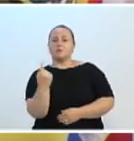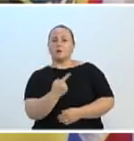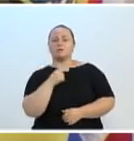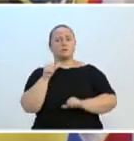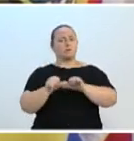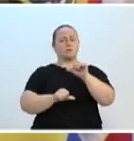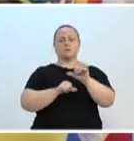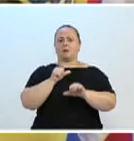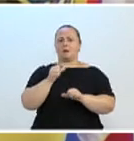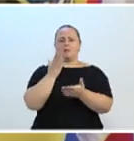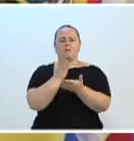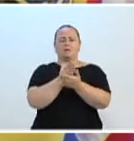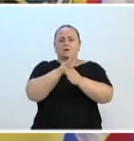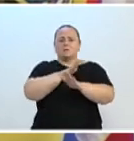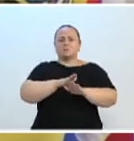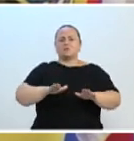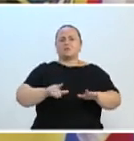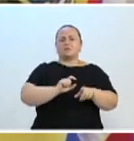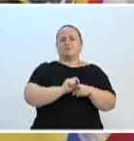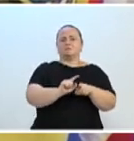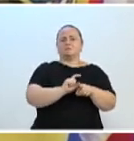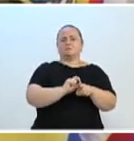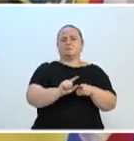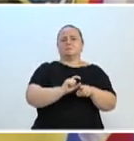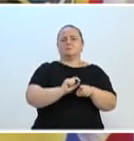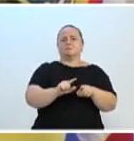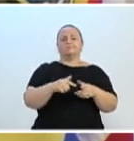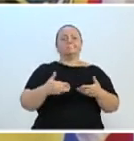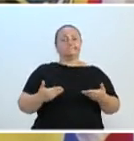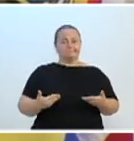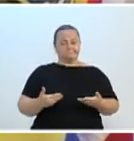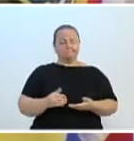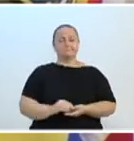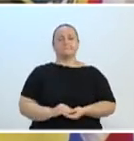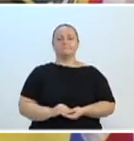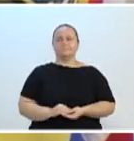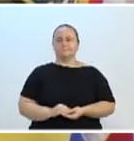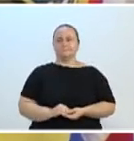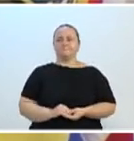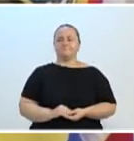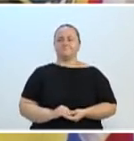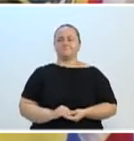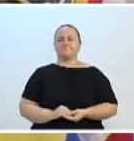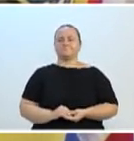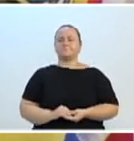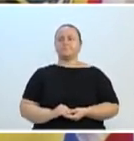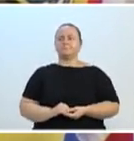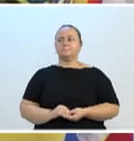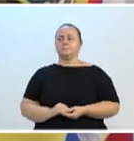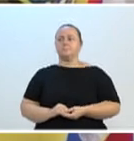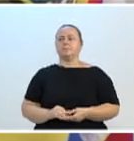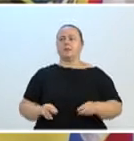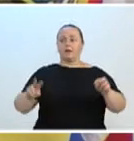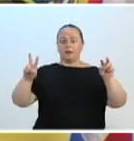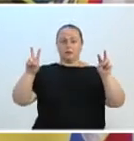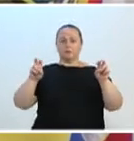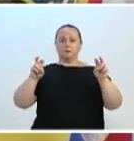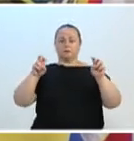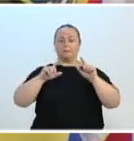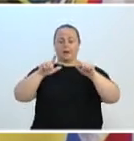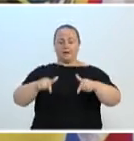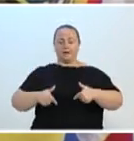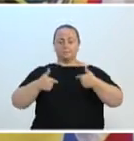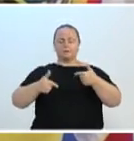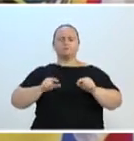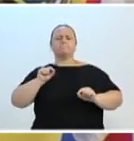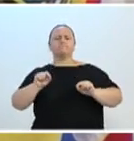estarmos num local alugado, não termos a nossa sede. Com relação às ações que nós definimos como importantes